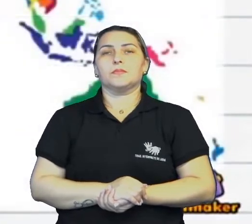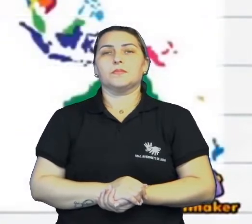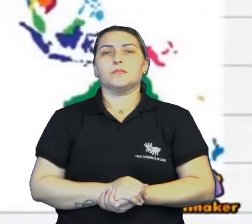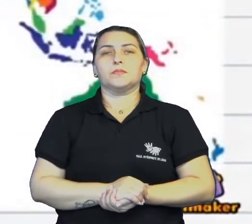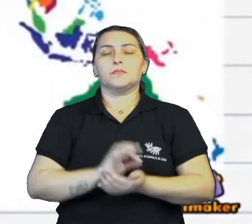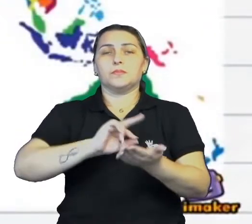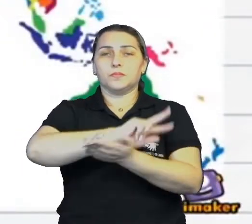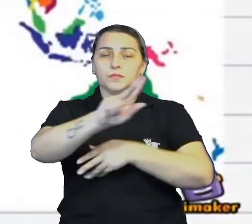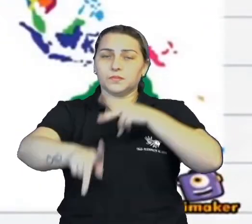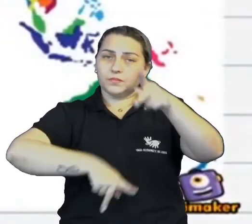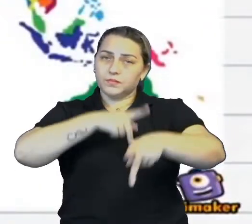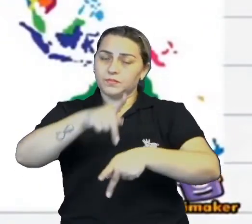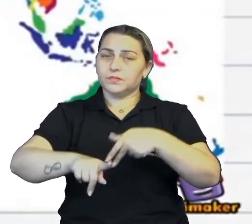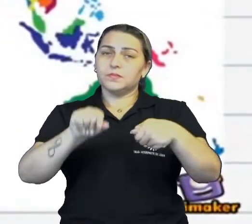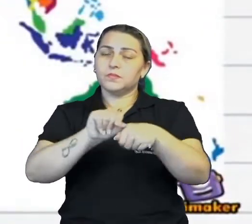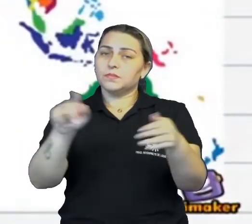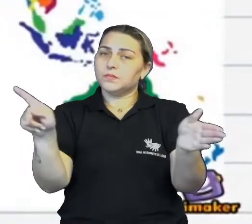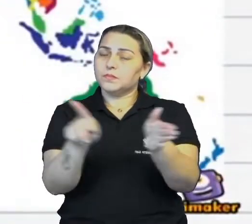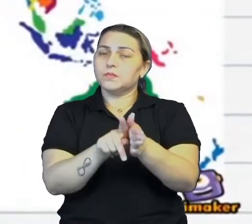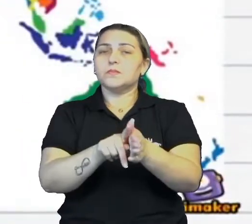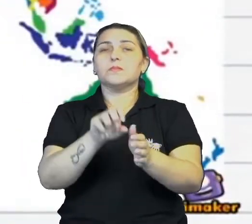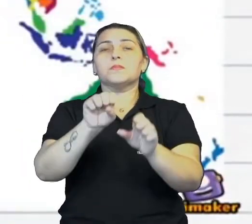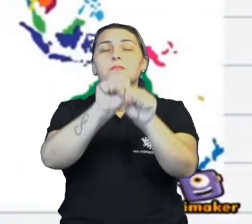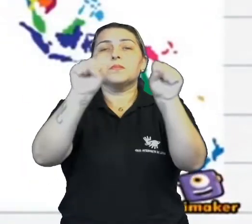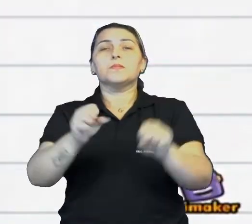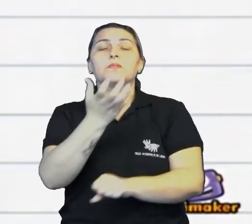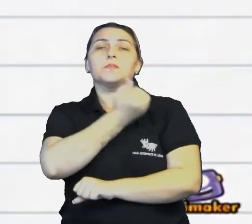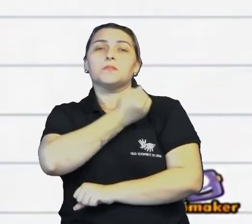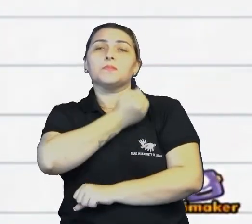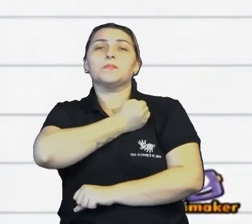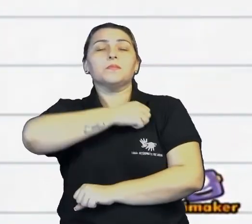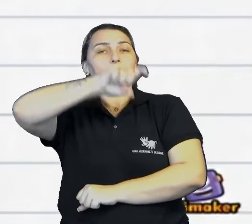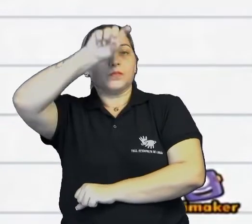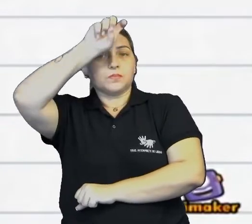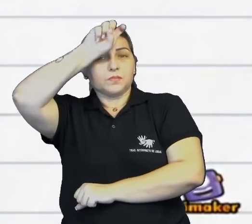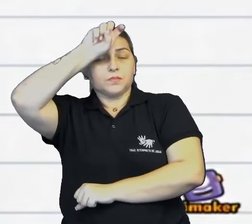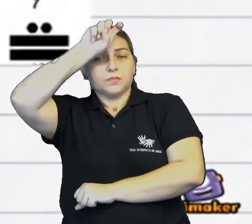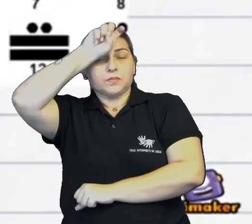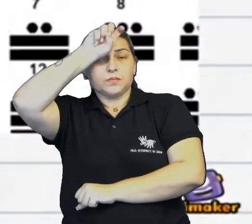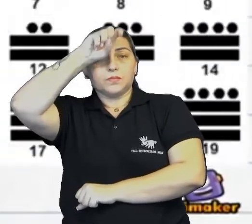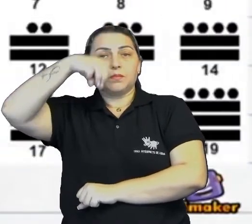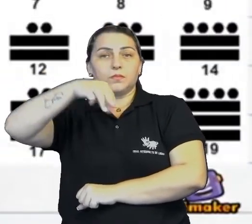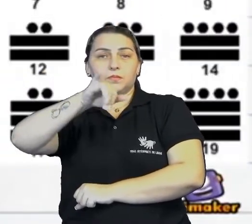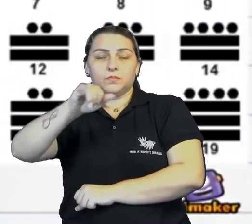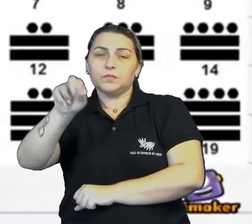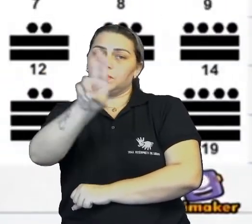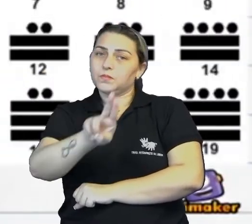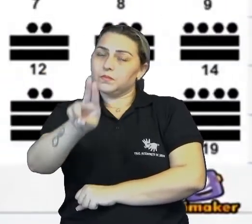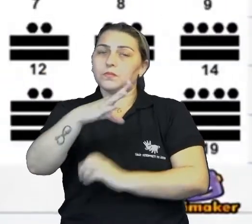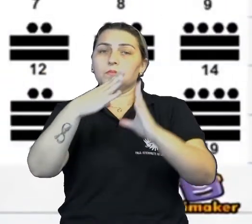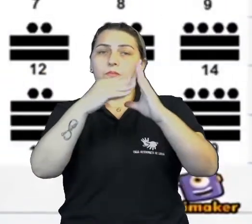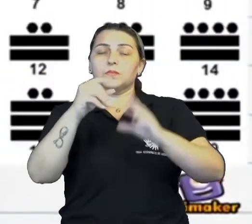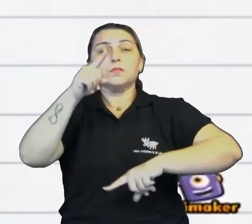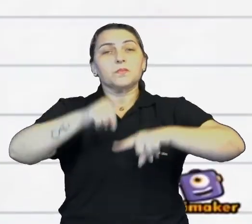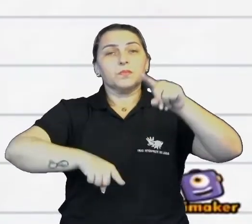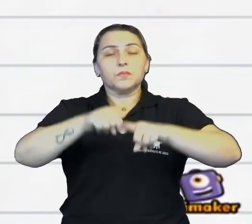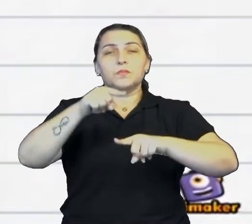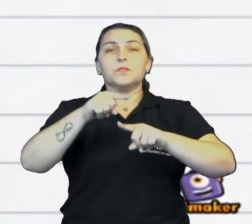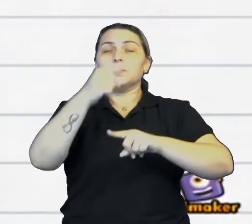Vários povos criaram seus próprios sistemas numéricos. Os egípcios e os maias utilizavam símbolos e figuras.